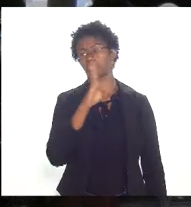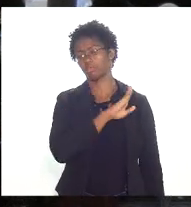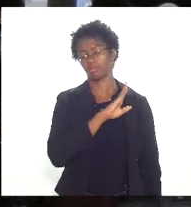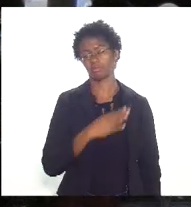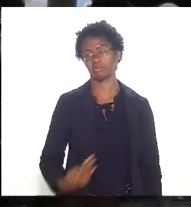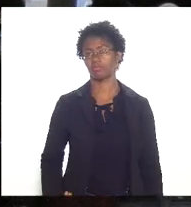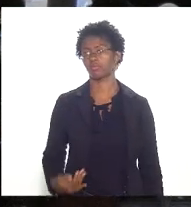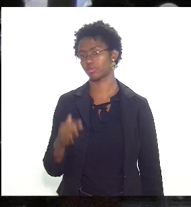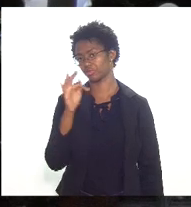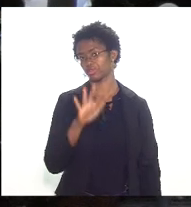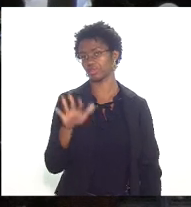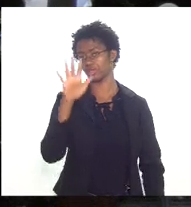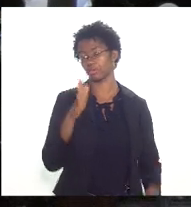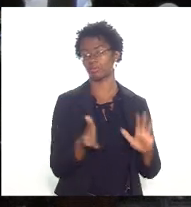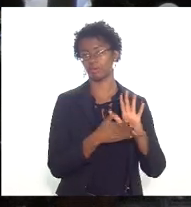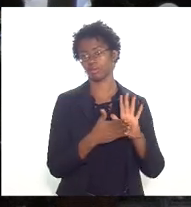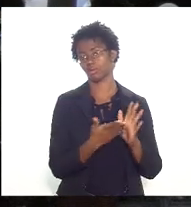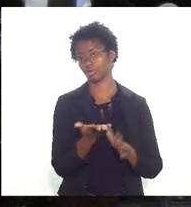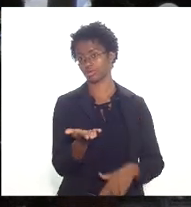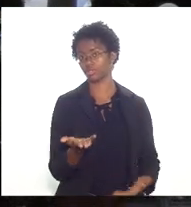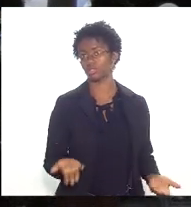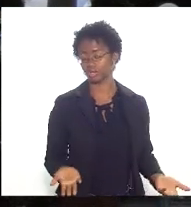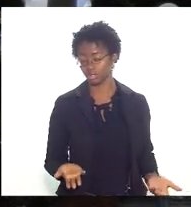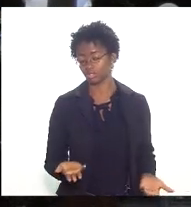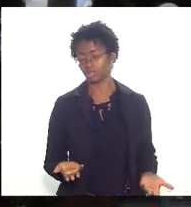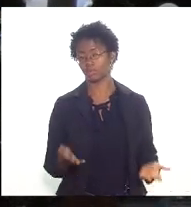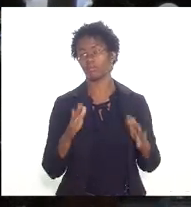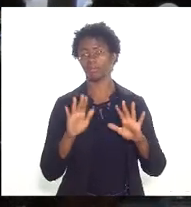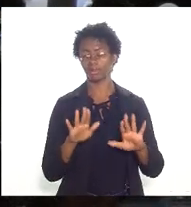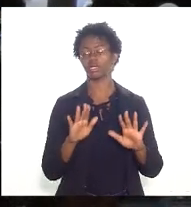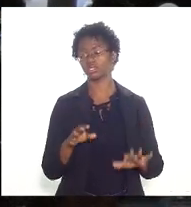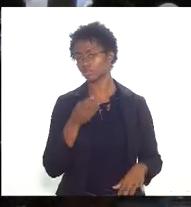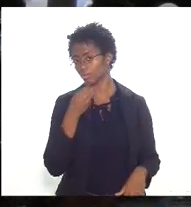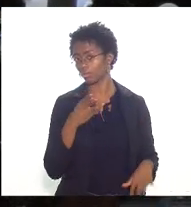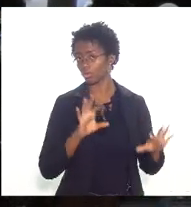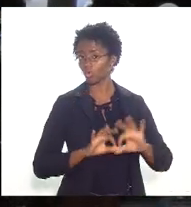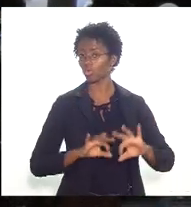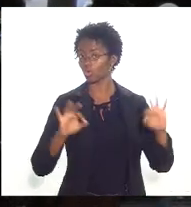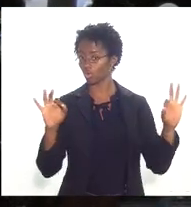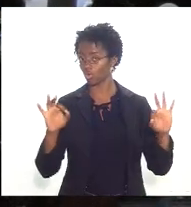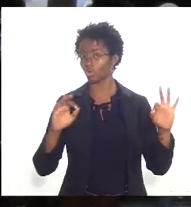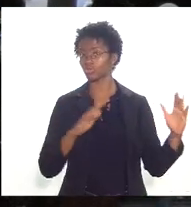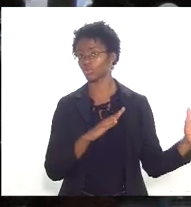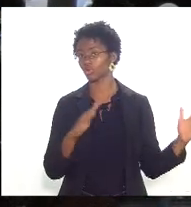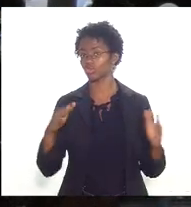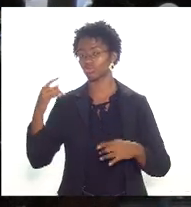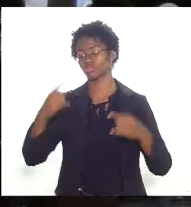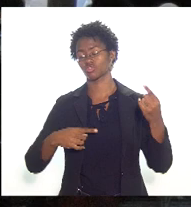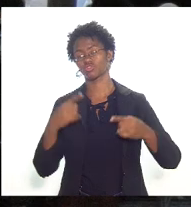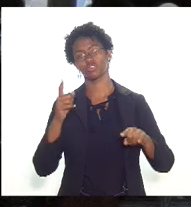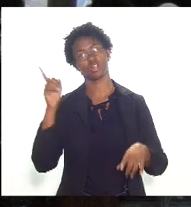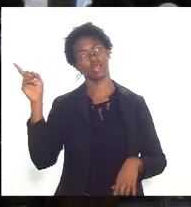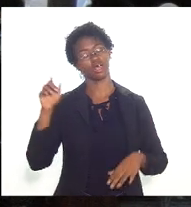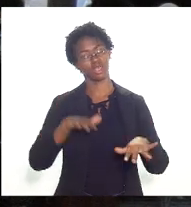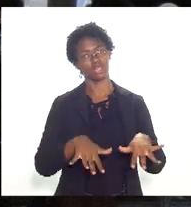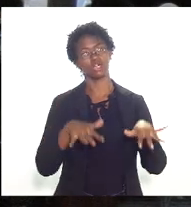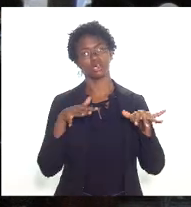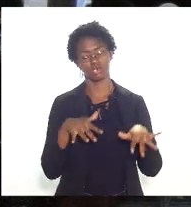que tá procurando isso então é uma um bom momento para que a gente possa discutir lá na audiência pública